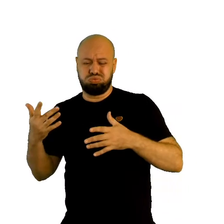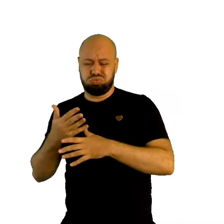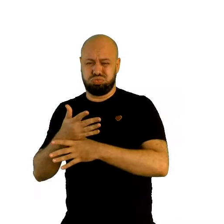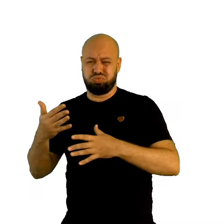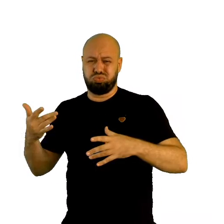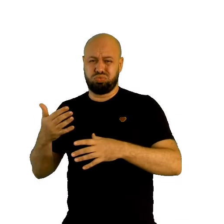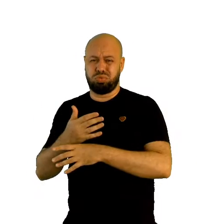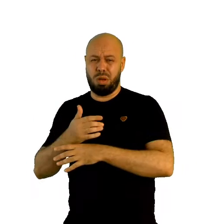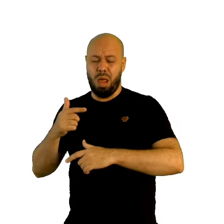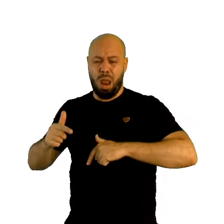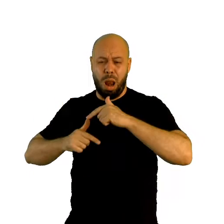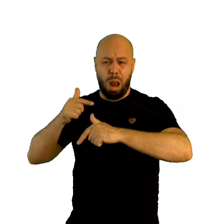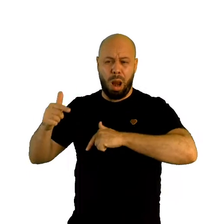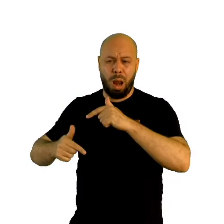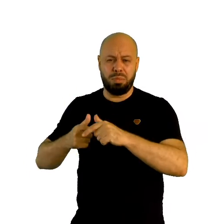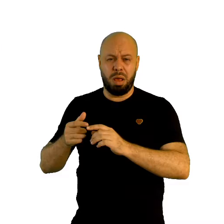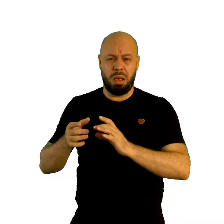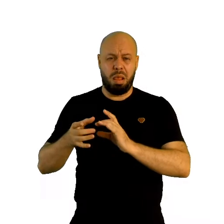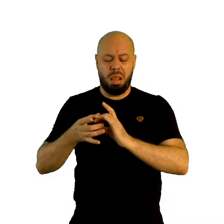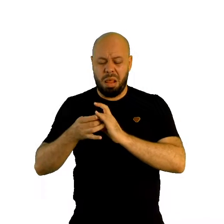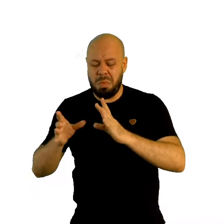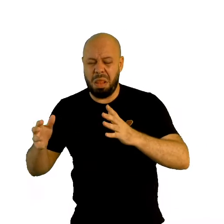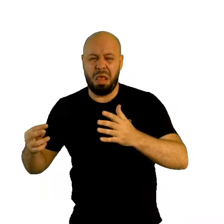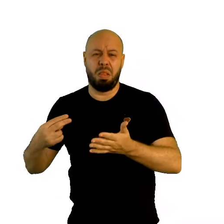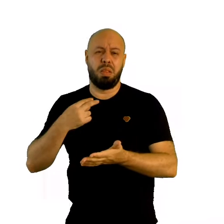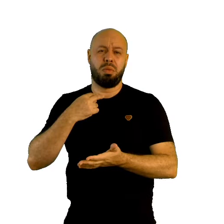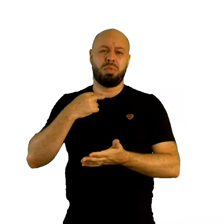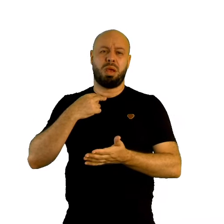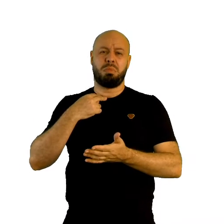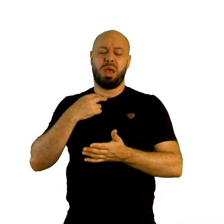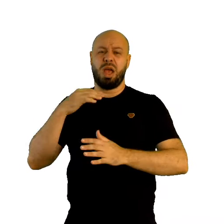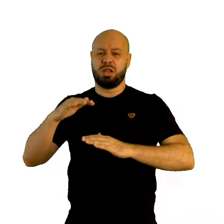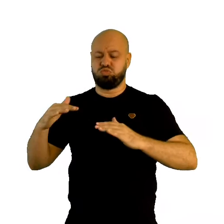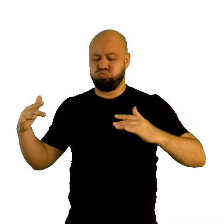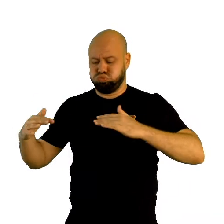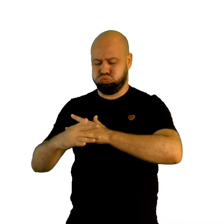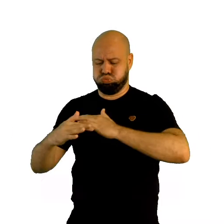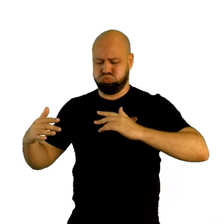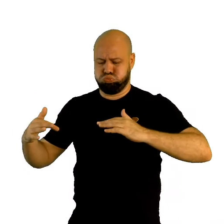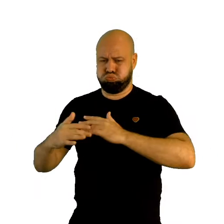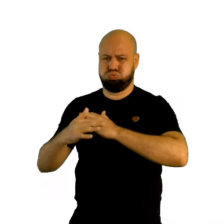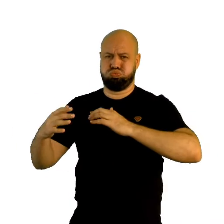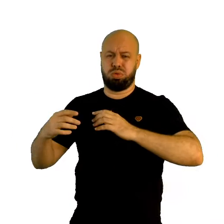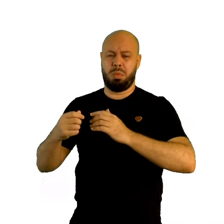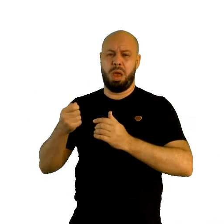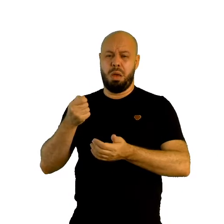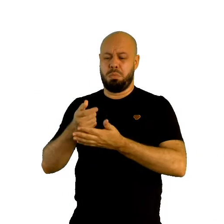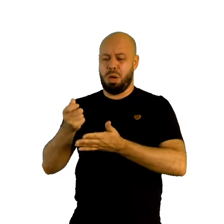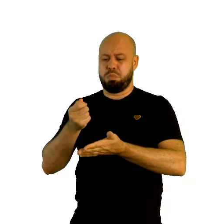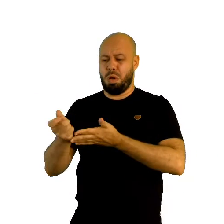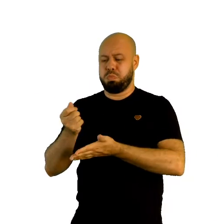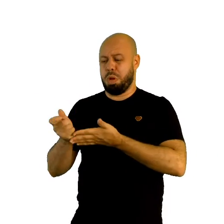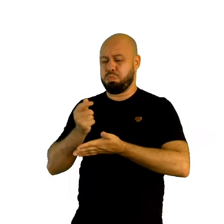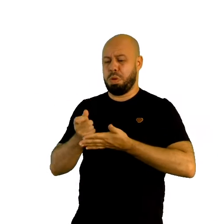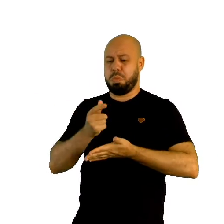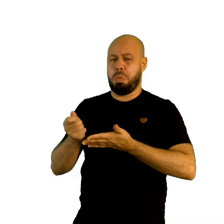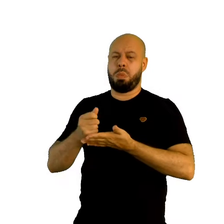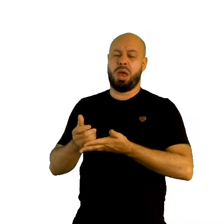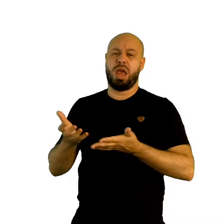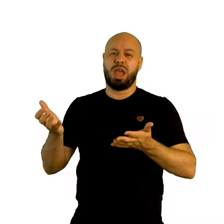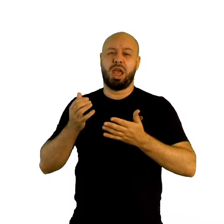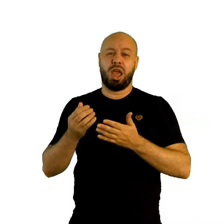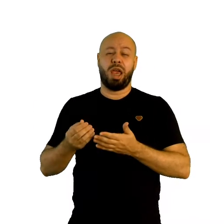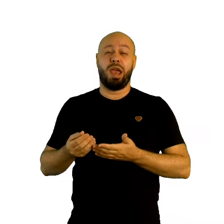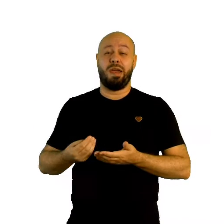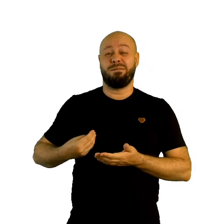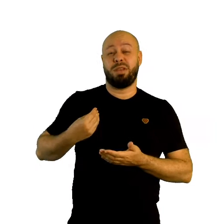correria, falta de liberdade, o trânsito e o excesso de consumo. Em busca de uma vida mais